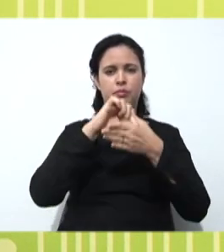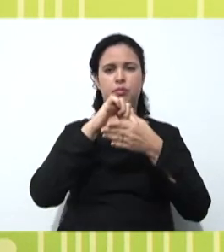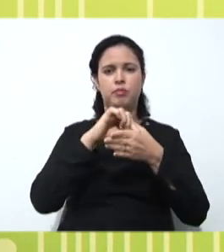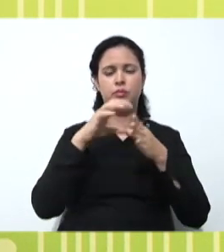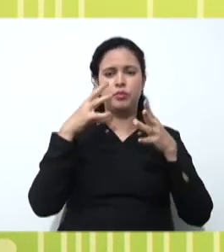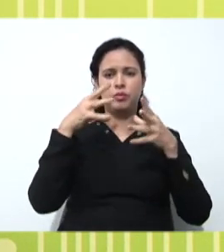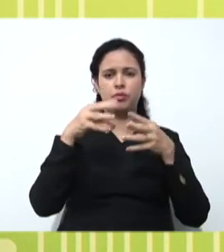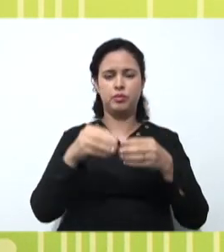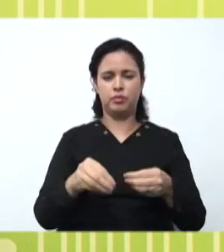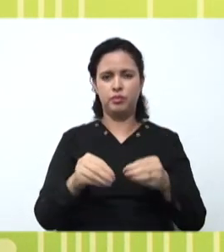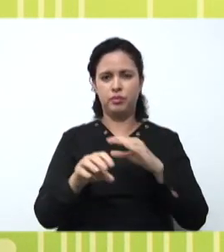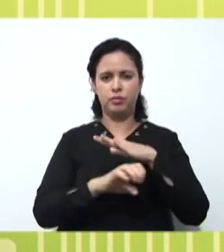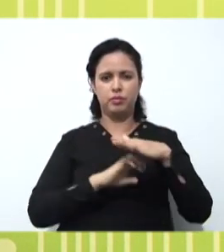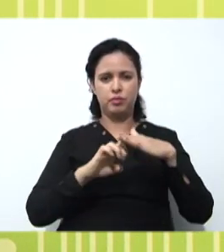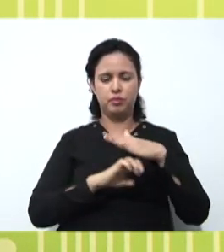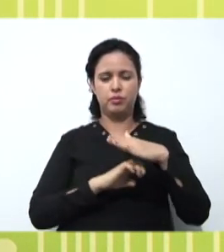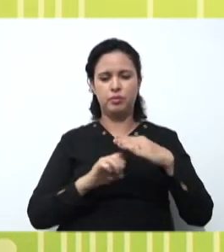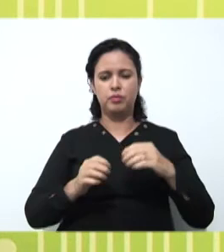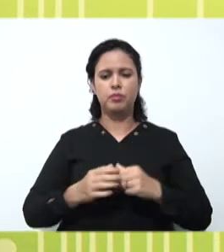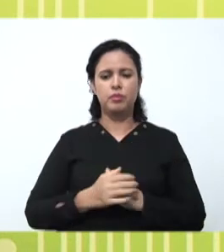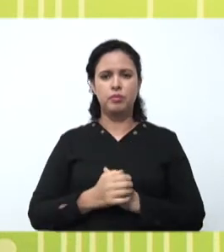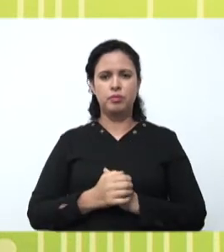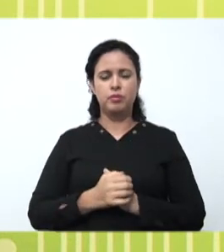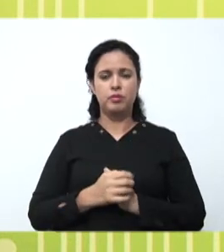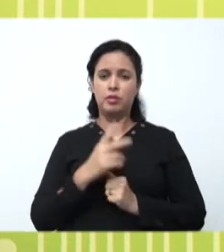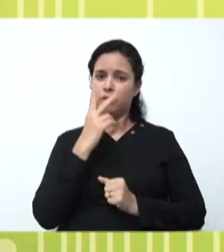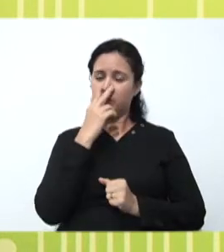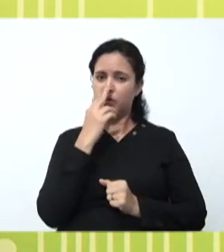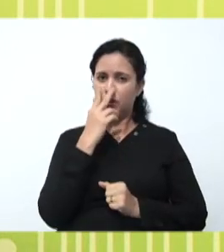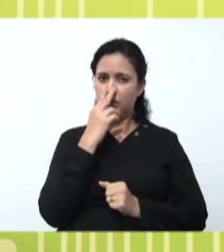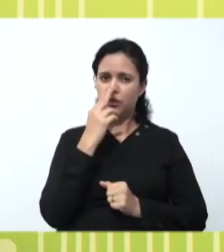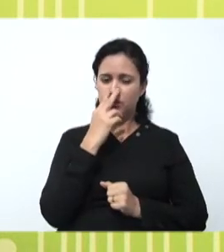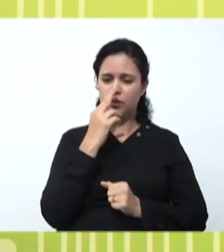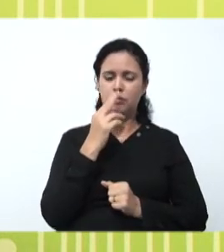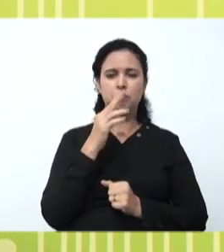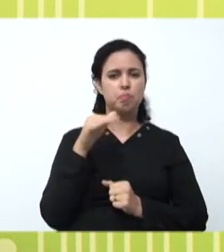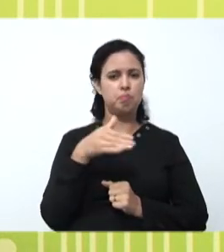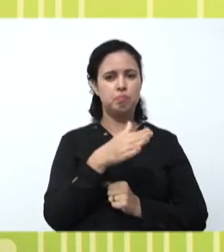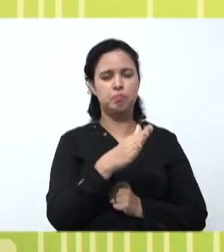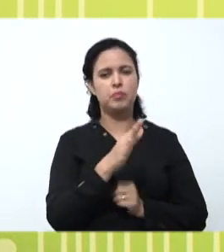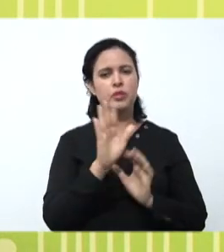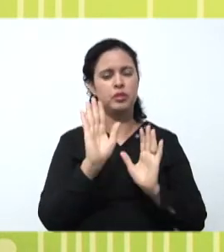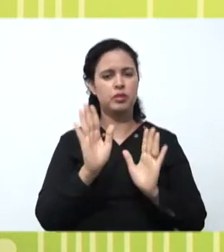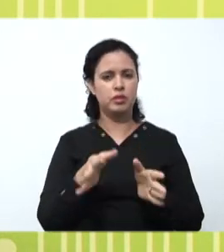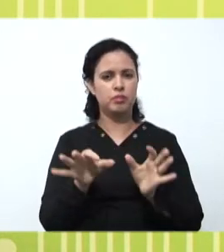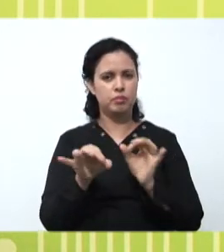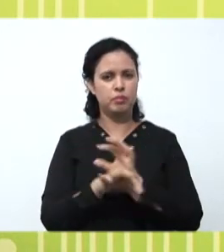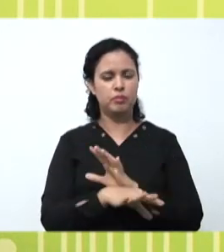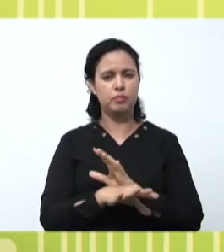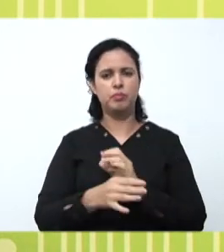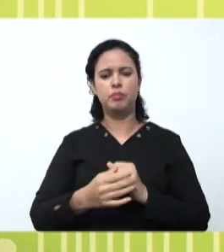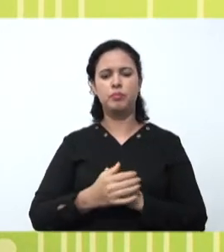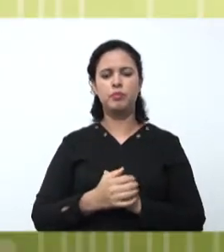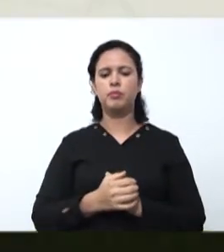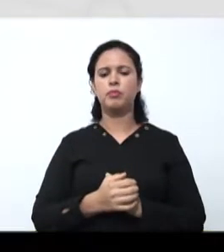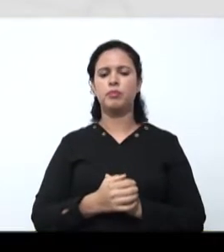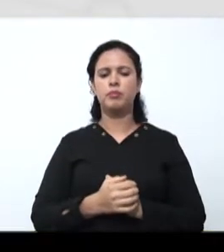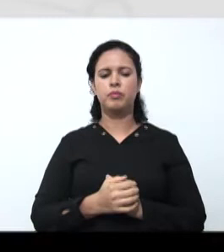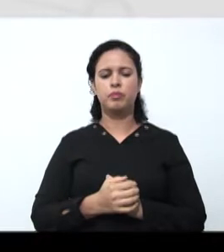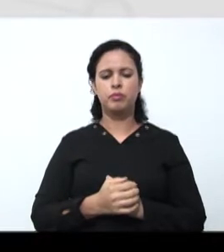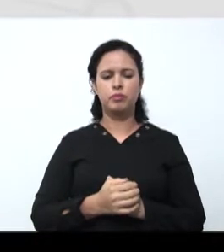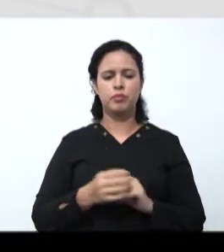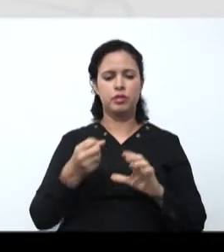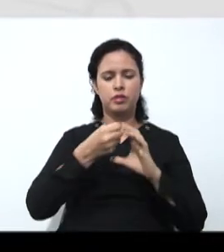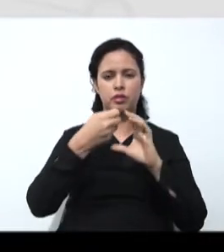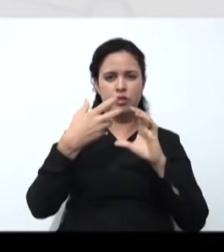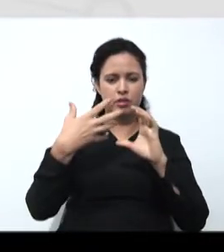as concorrentes e tudo mais. Não está escrito, mas é um caminho já meio previsível aí. E quais as características